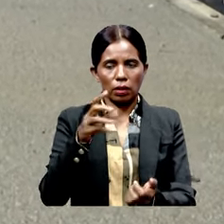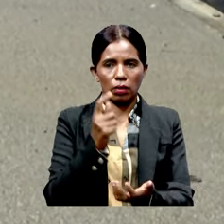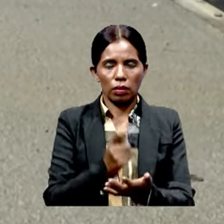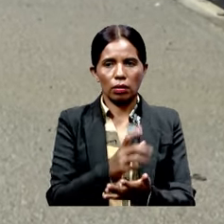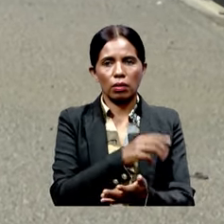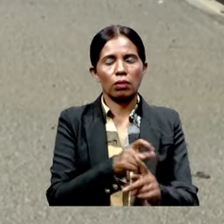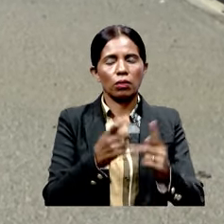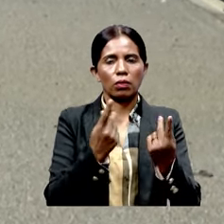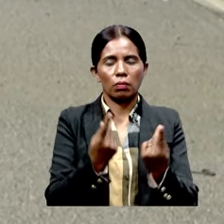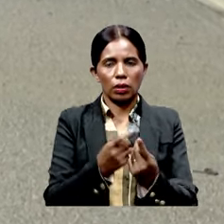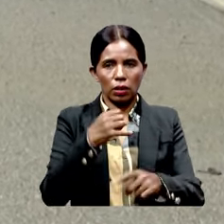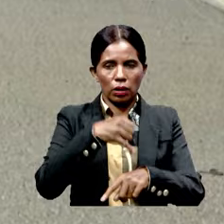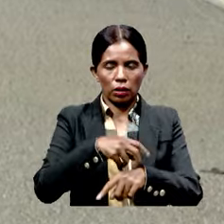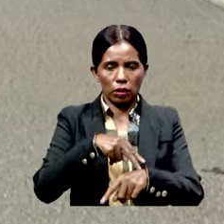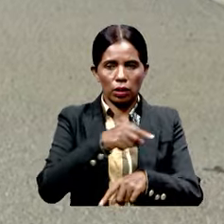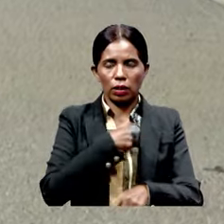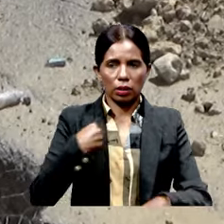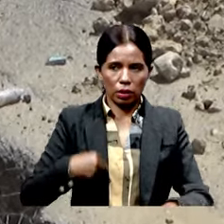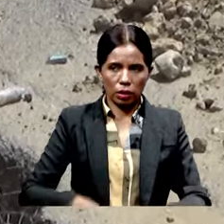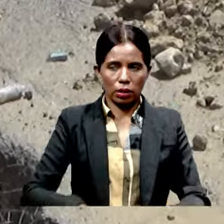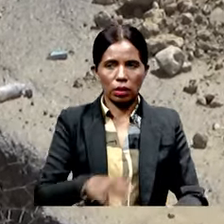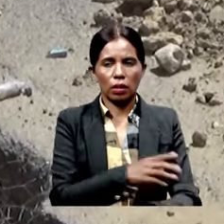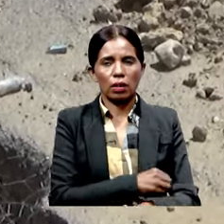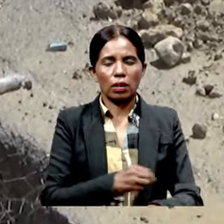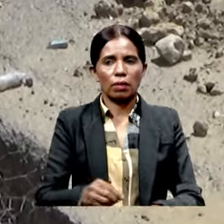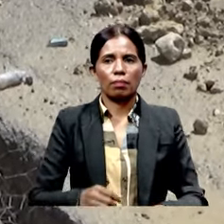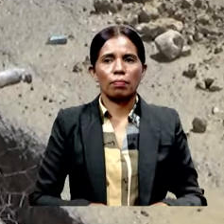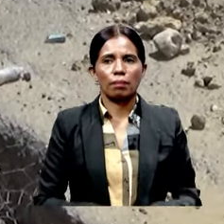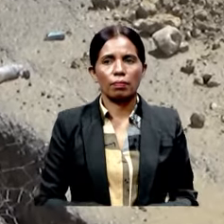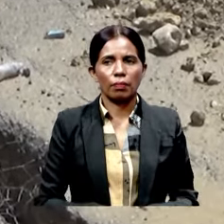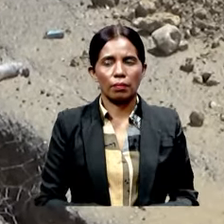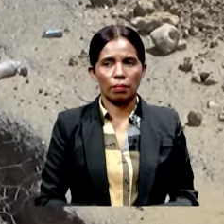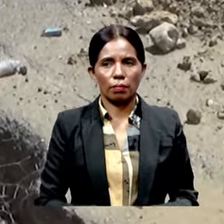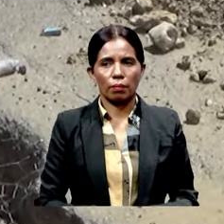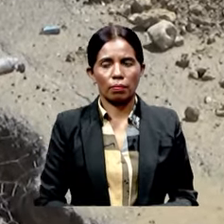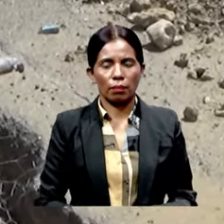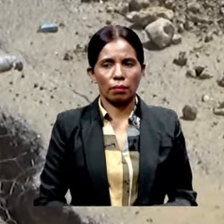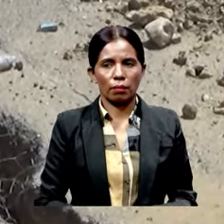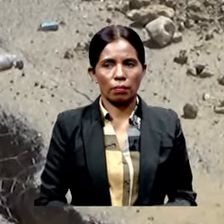husi kompanya international China Overseas Engineering Company Abraham Amaral, bem-vindos, menes, GMN.